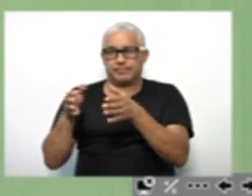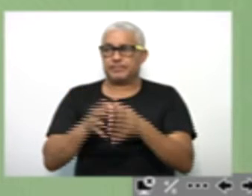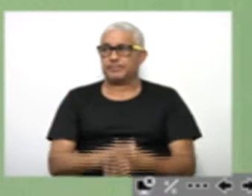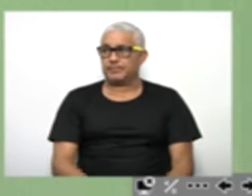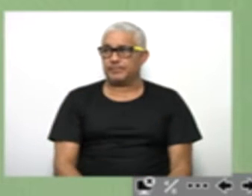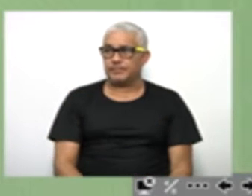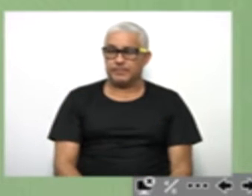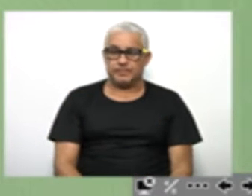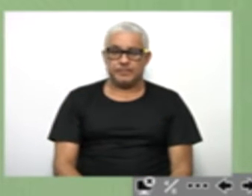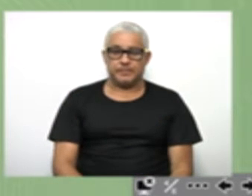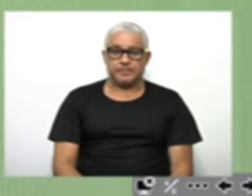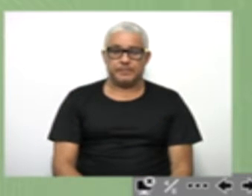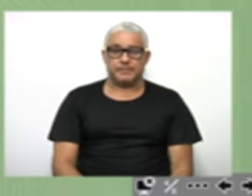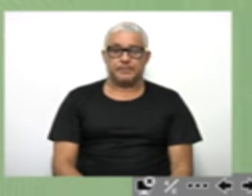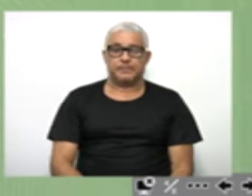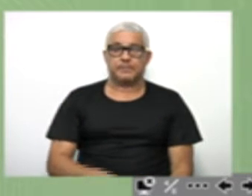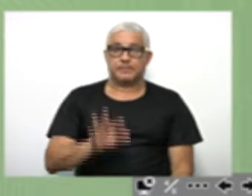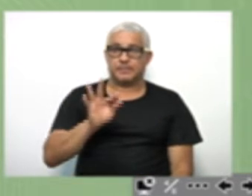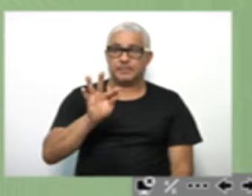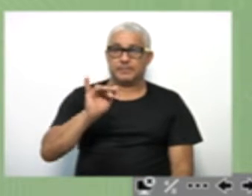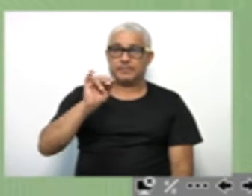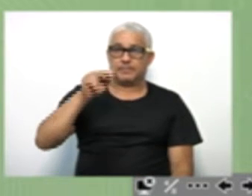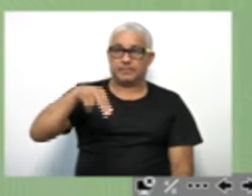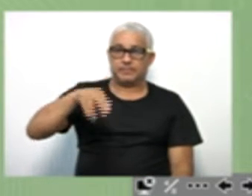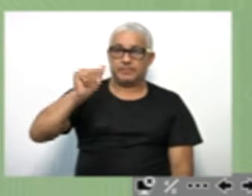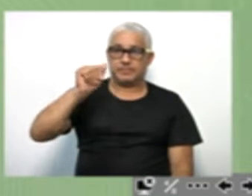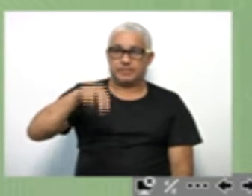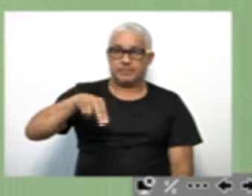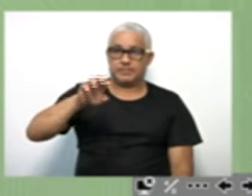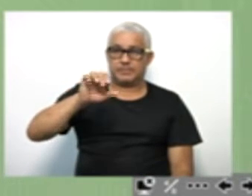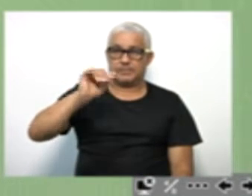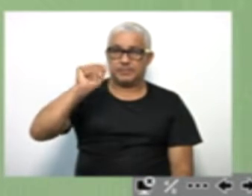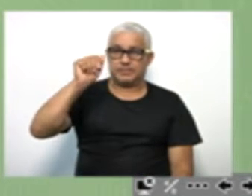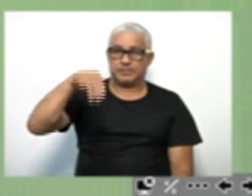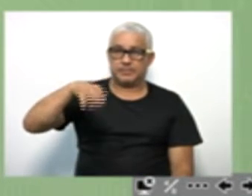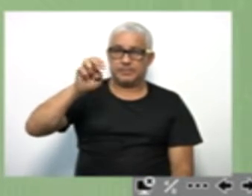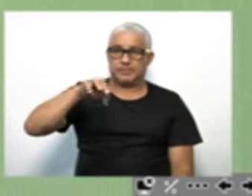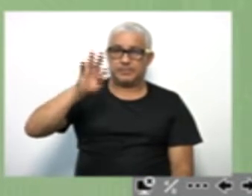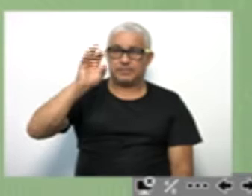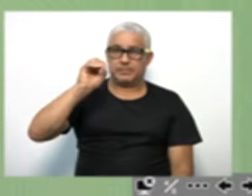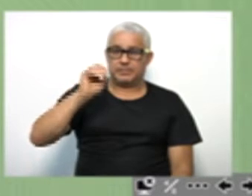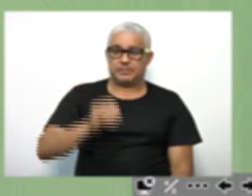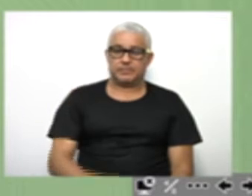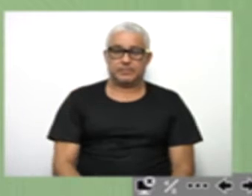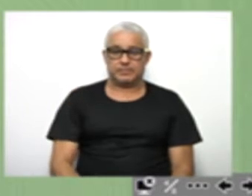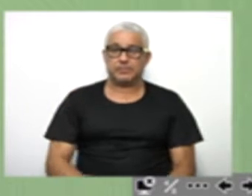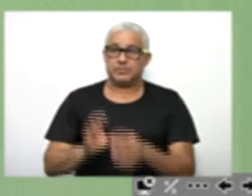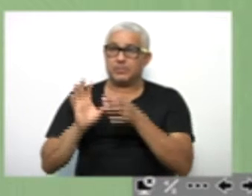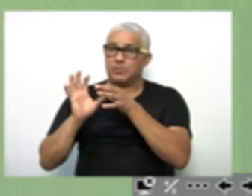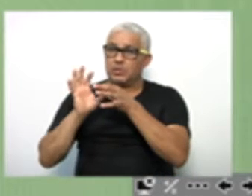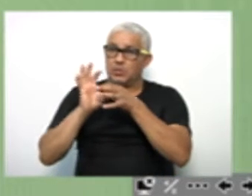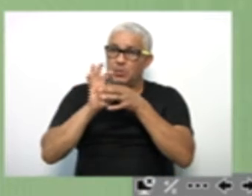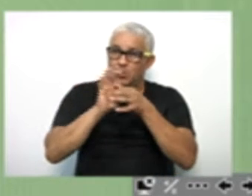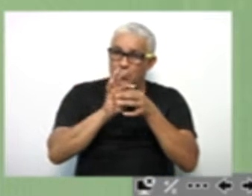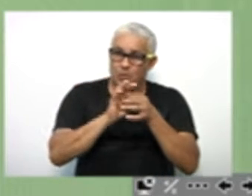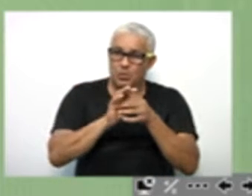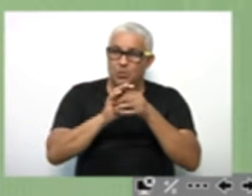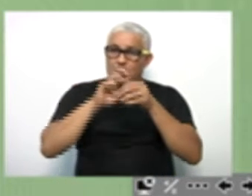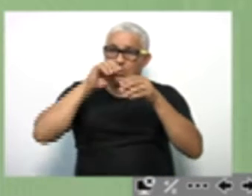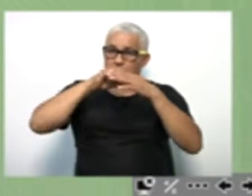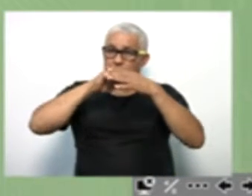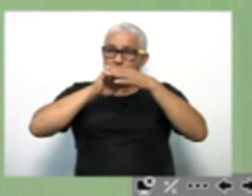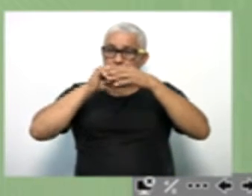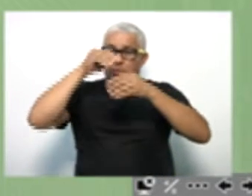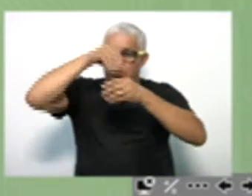gente vai falar agora de financiamento. Esse financiamento, quando a gente contextualiza ele no âmbito da empresa, a gente